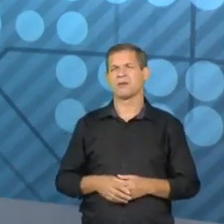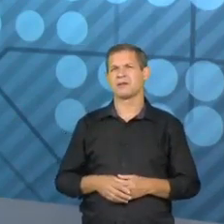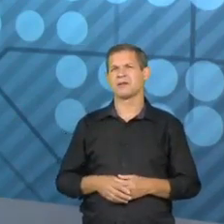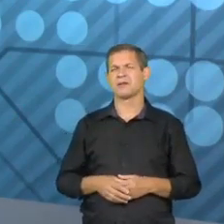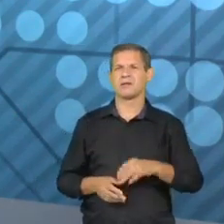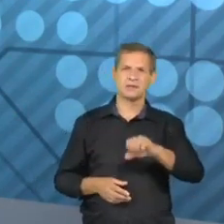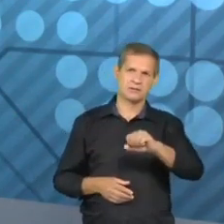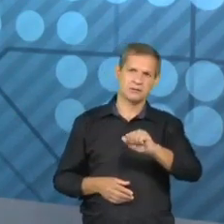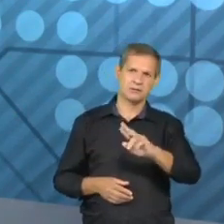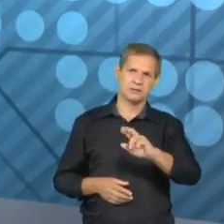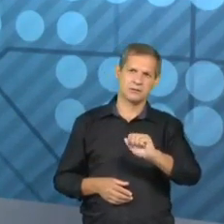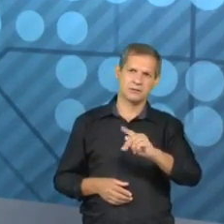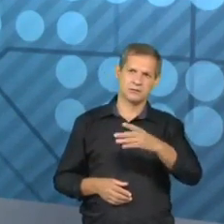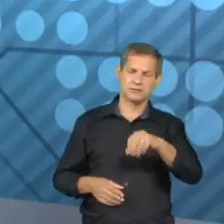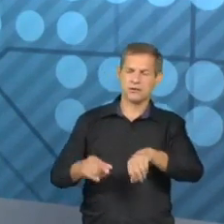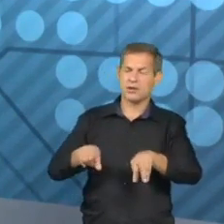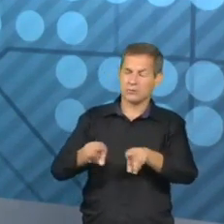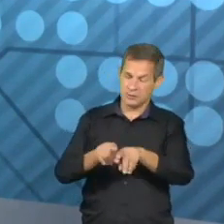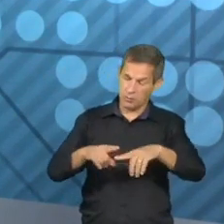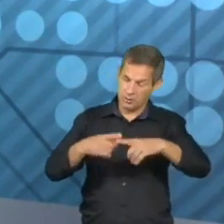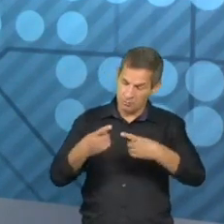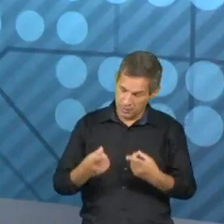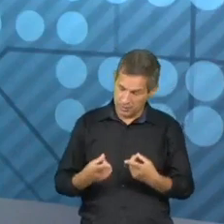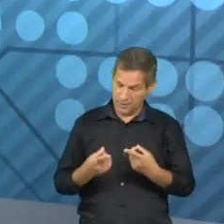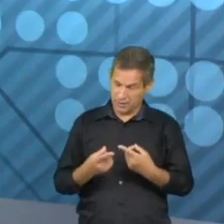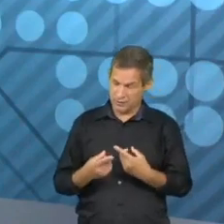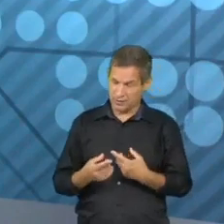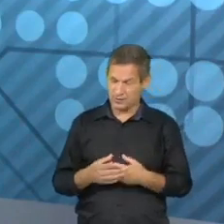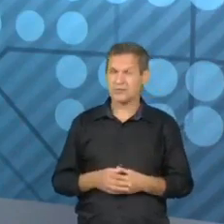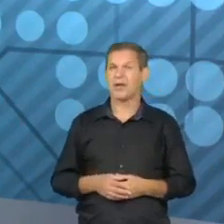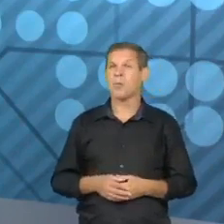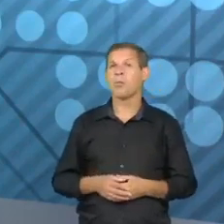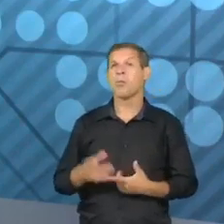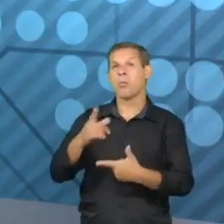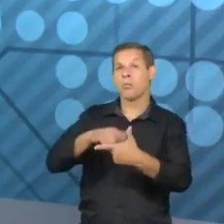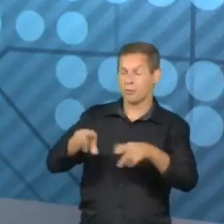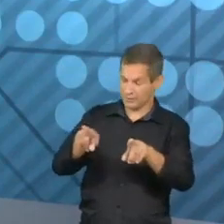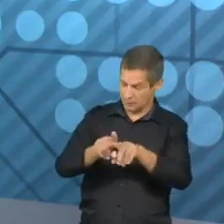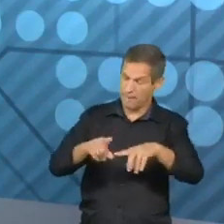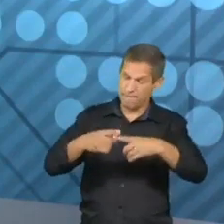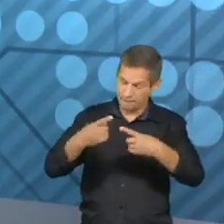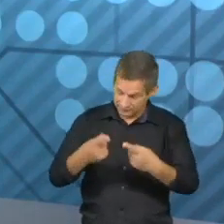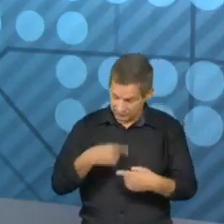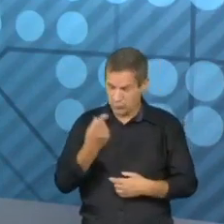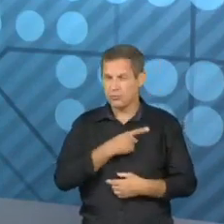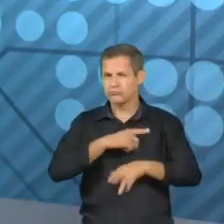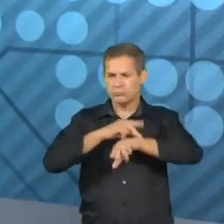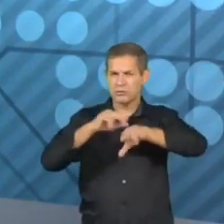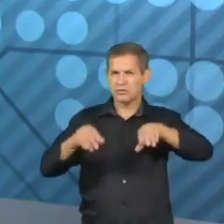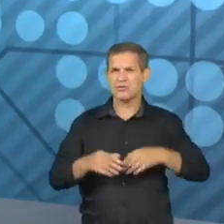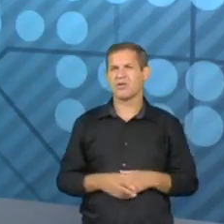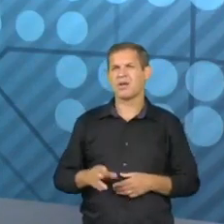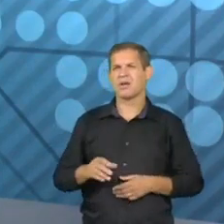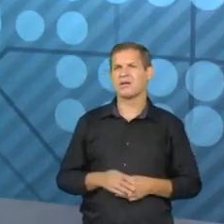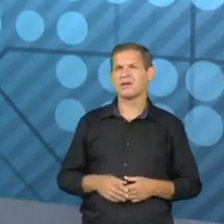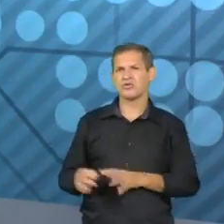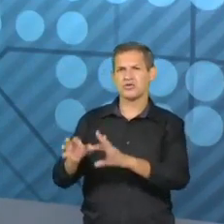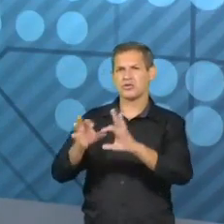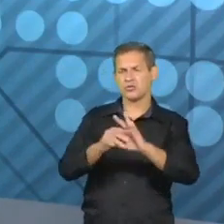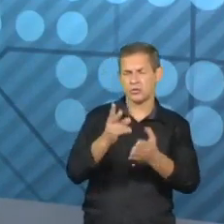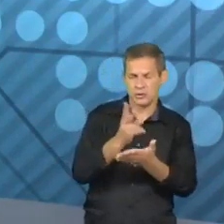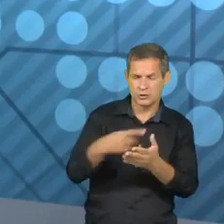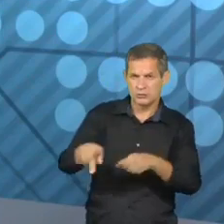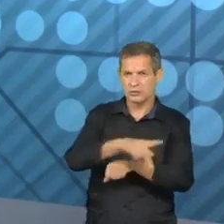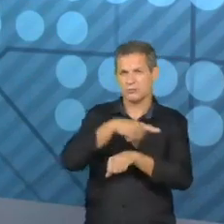sarampo, que são mais prejudiciais ainda. Então, nós temos diferentes realidades dentro do